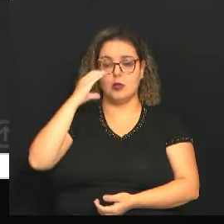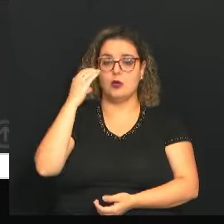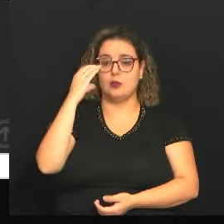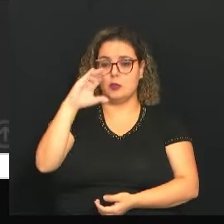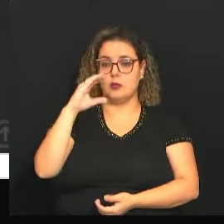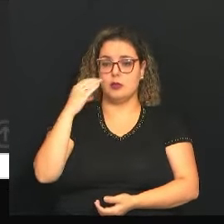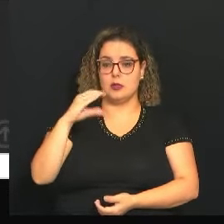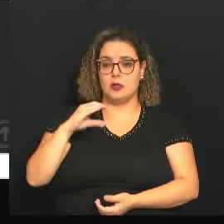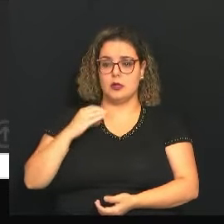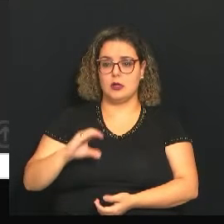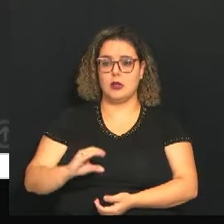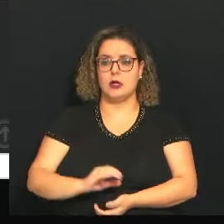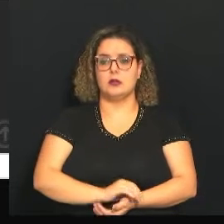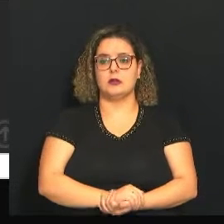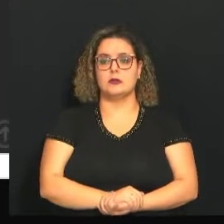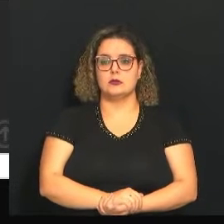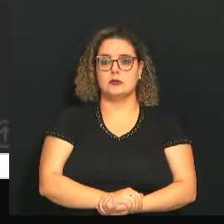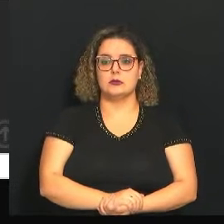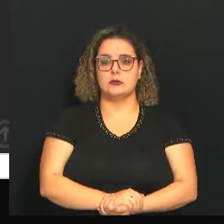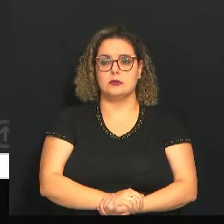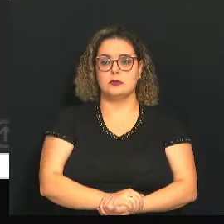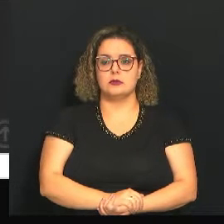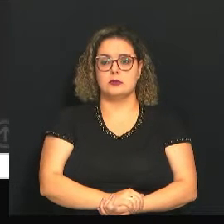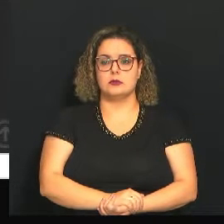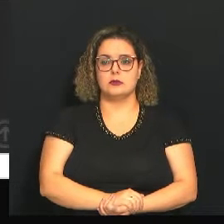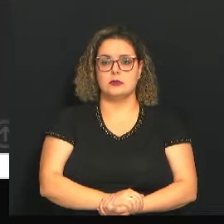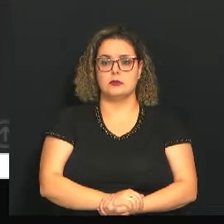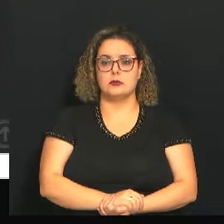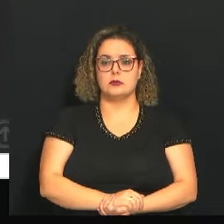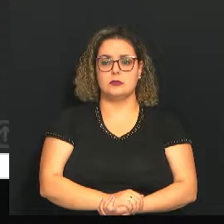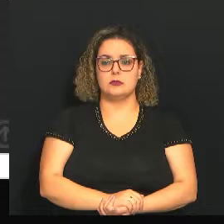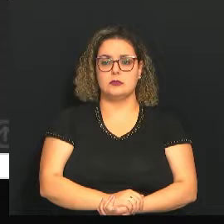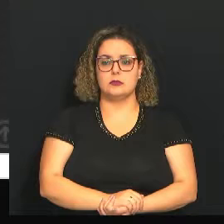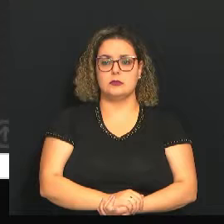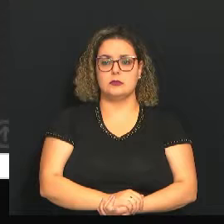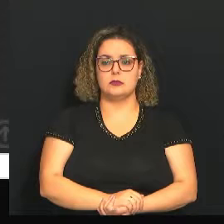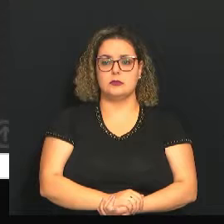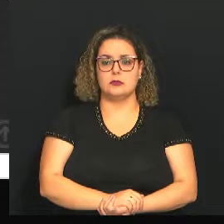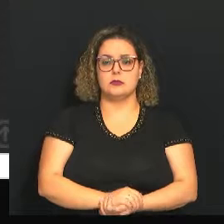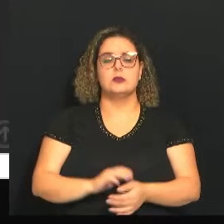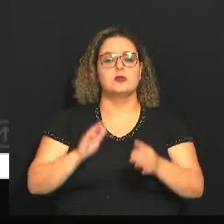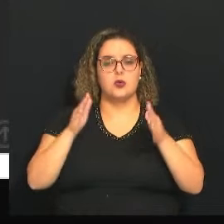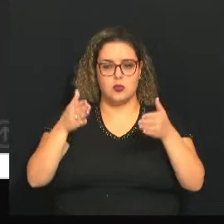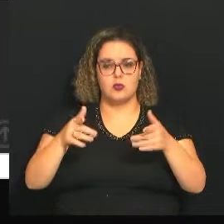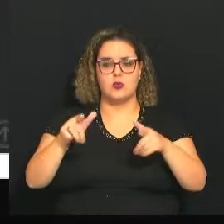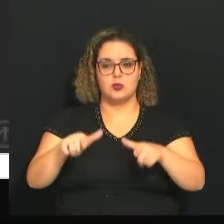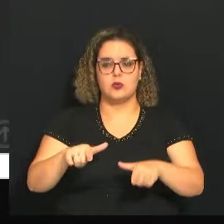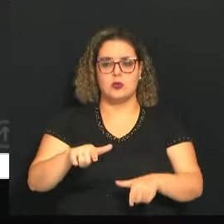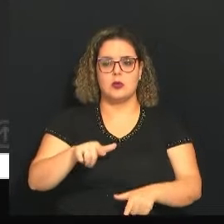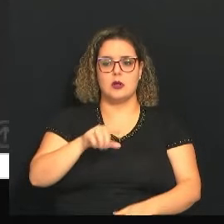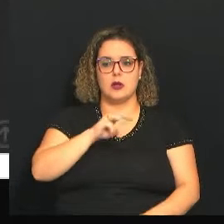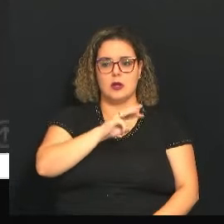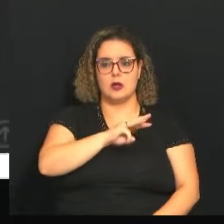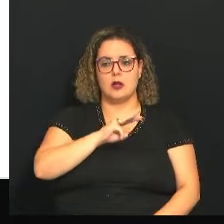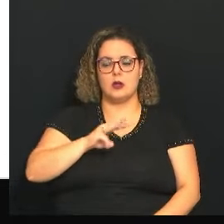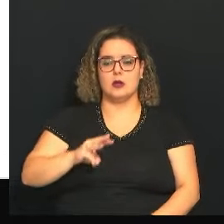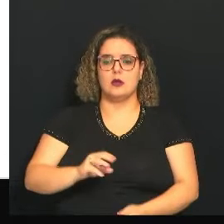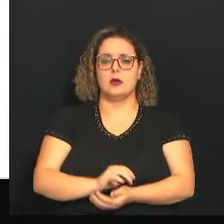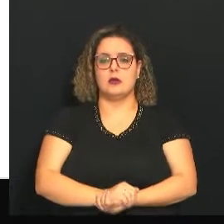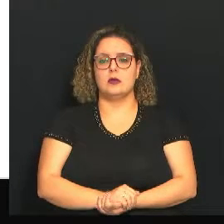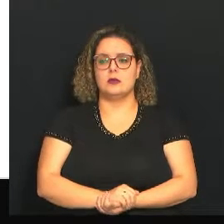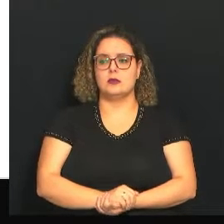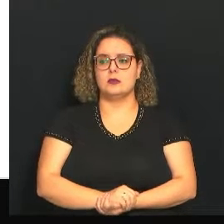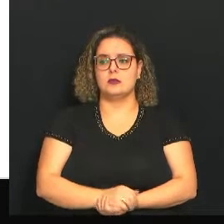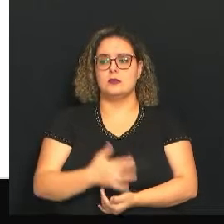publicados, né? Então, tem a fonte aí, que é o site da Prefeitura de Campinas. Eu não sei se vocês